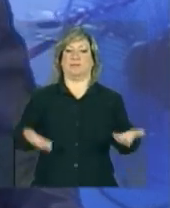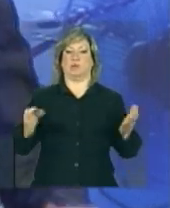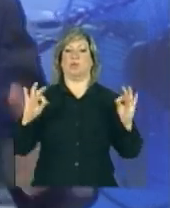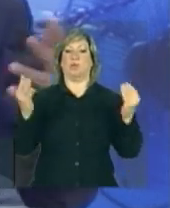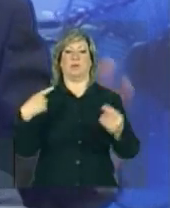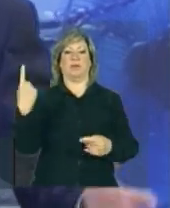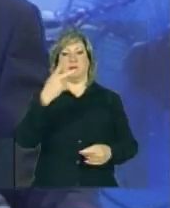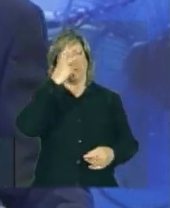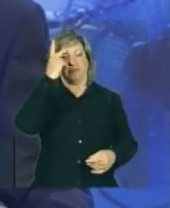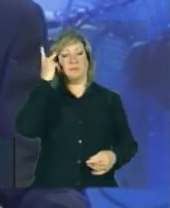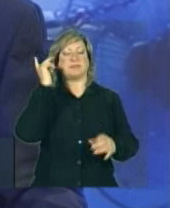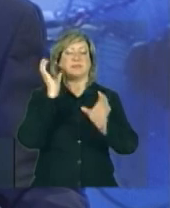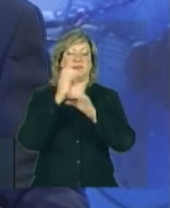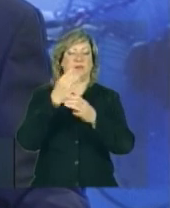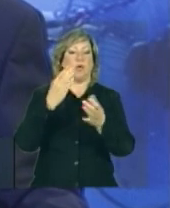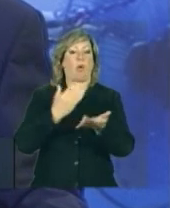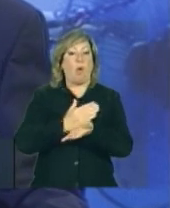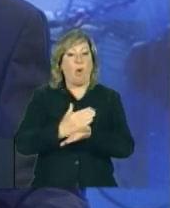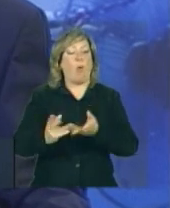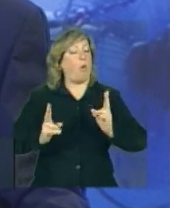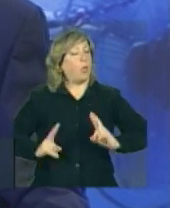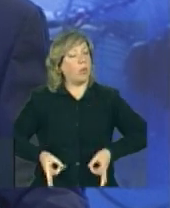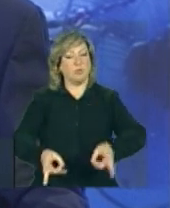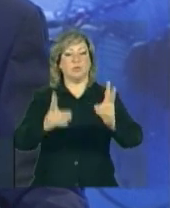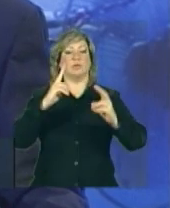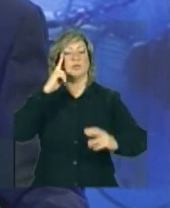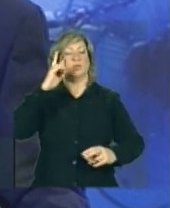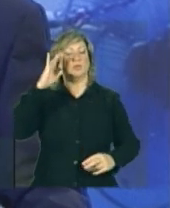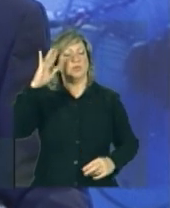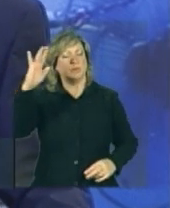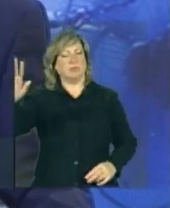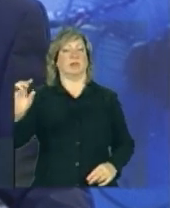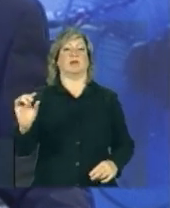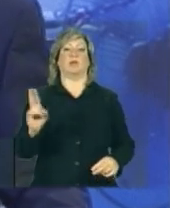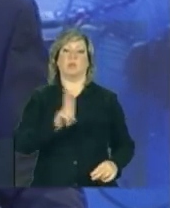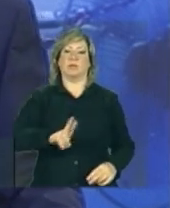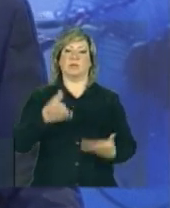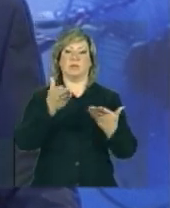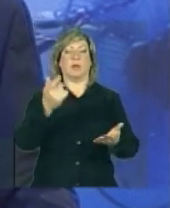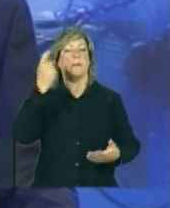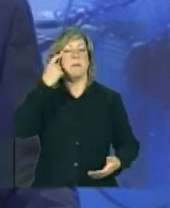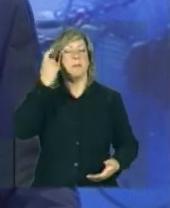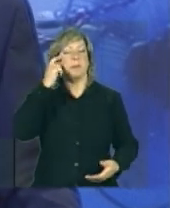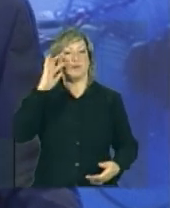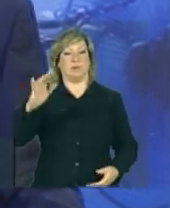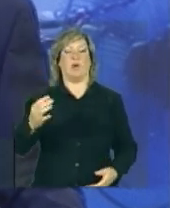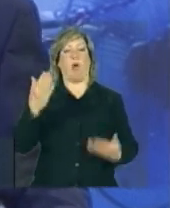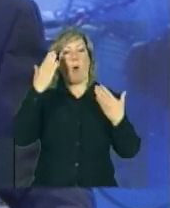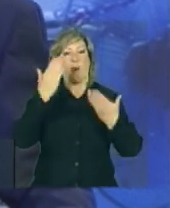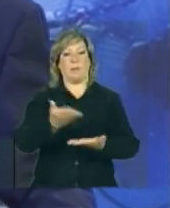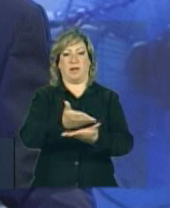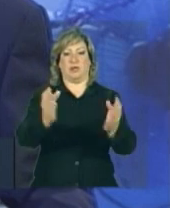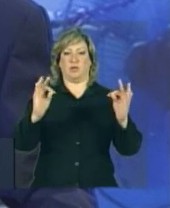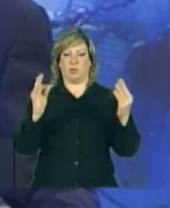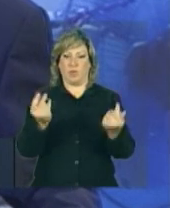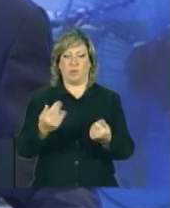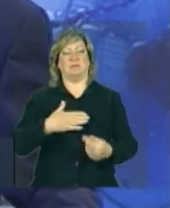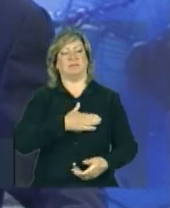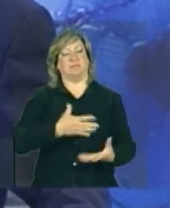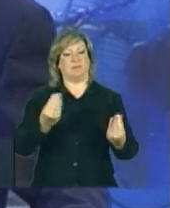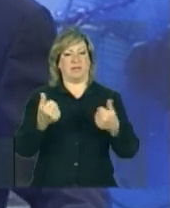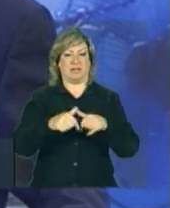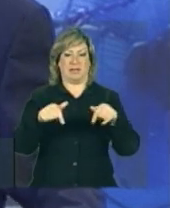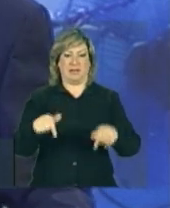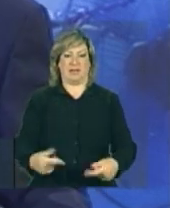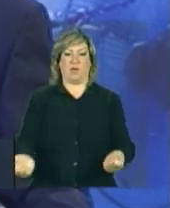todos esses cientistas e continuar sonhando e utilizando cada vez mais a imaginação. Então, realmente, obrigado a todos e é um grande prazer estar aqui